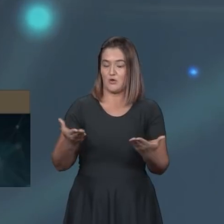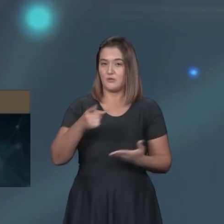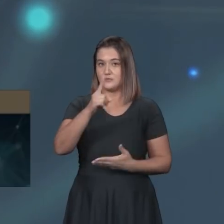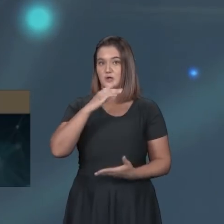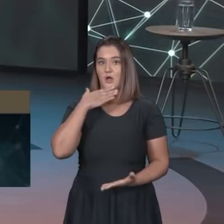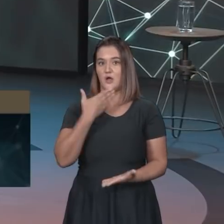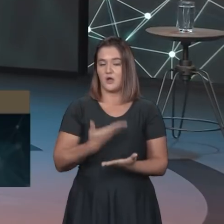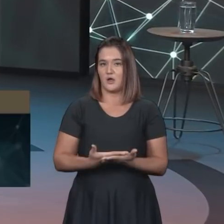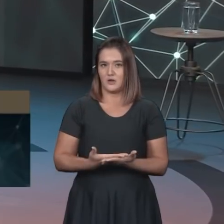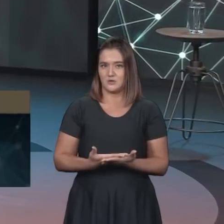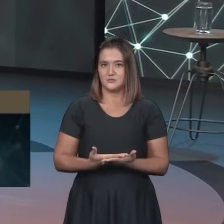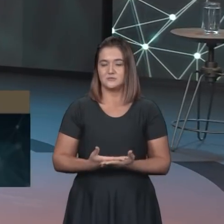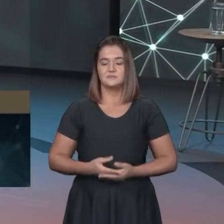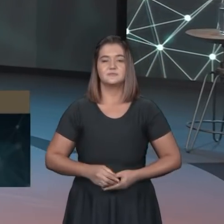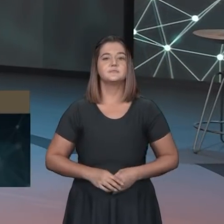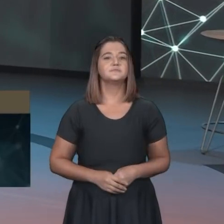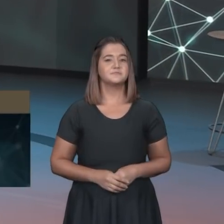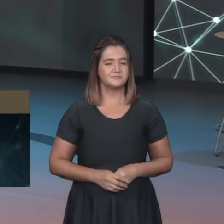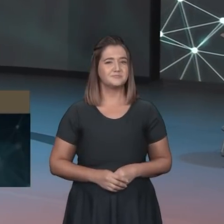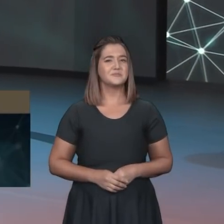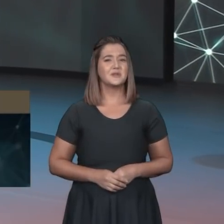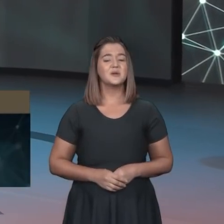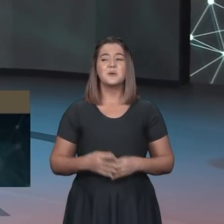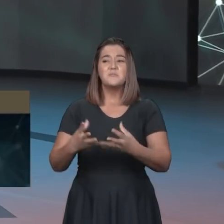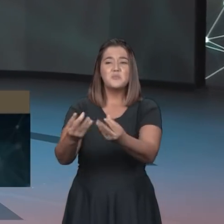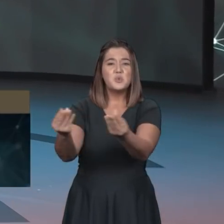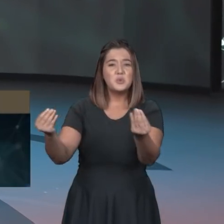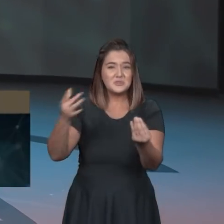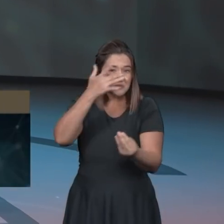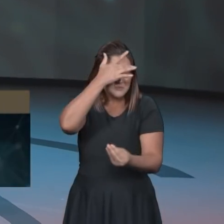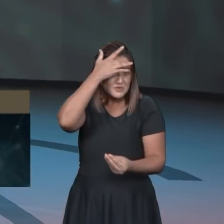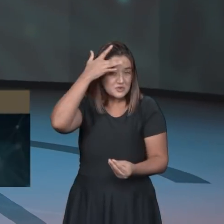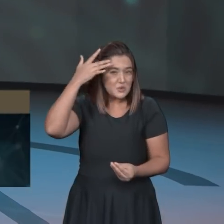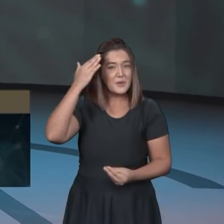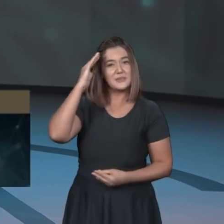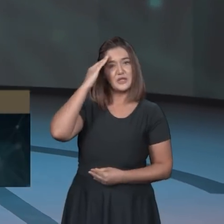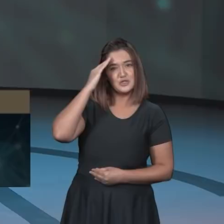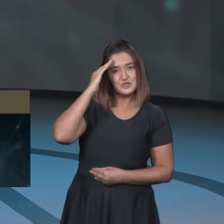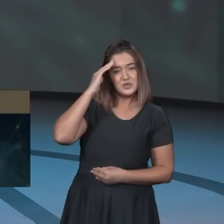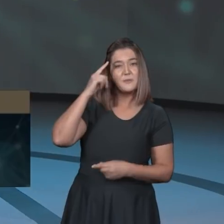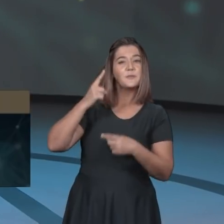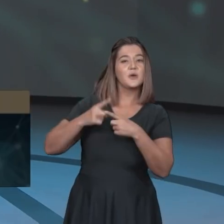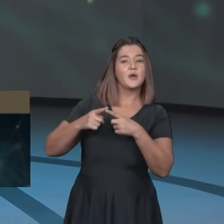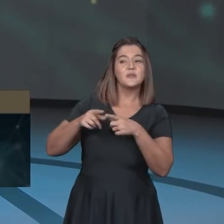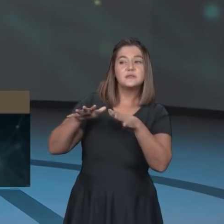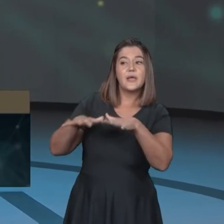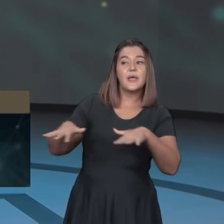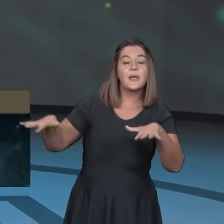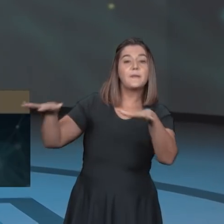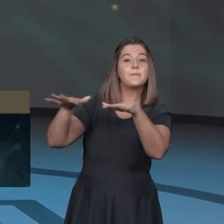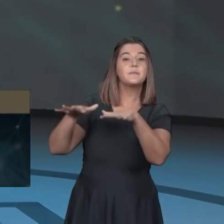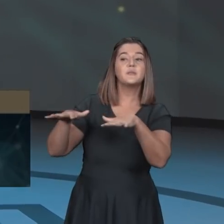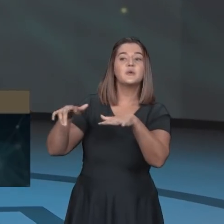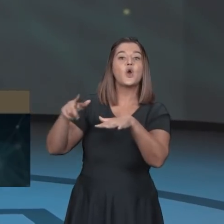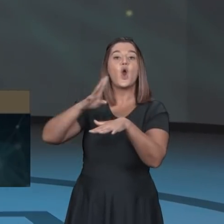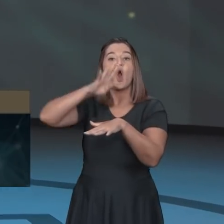você. Muitas pessoas entendiam que por aquele tempo estava para nascer o Messias. E você